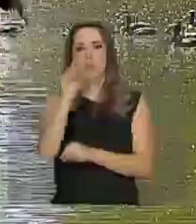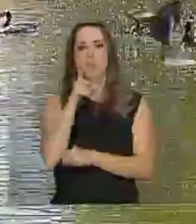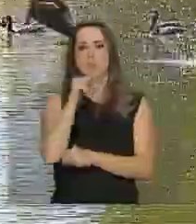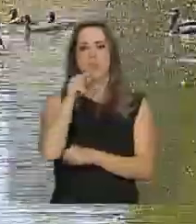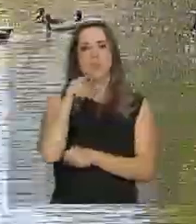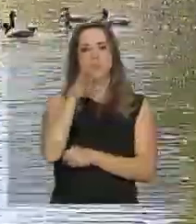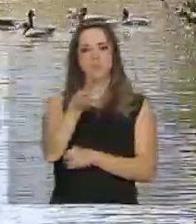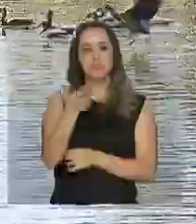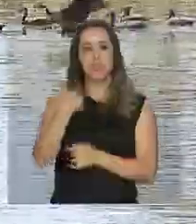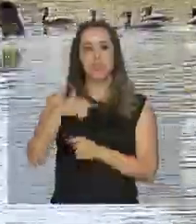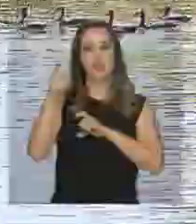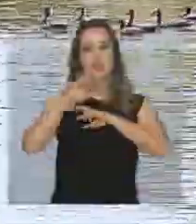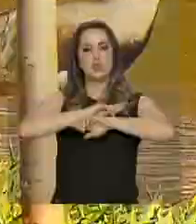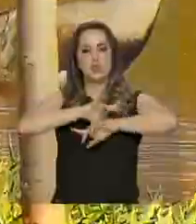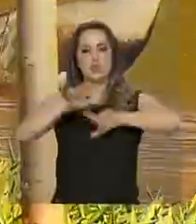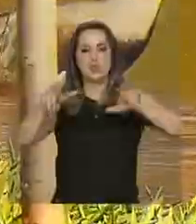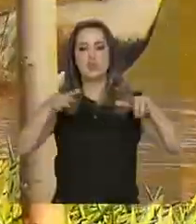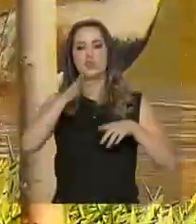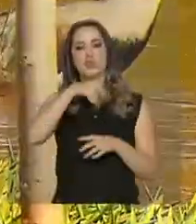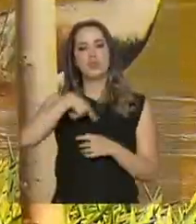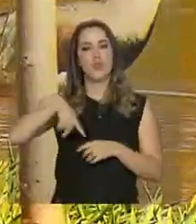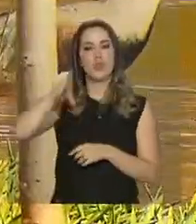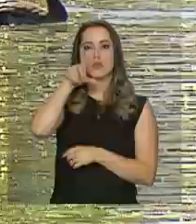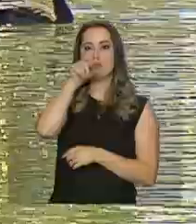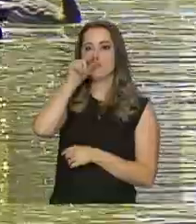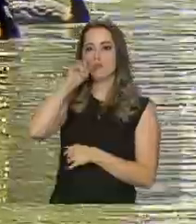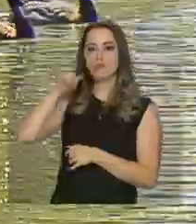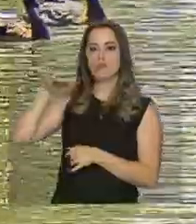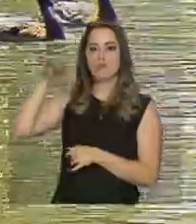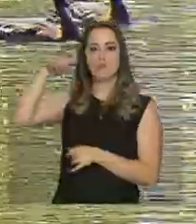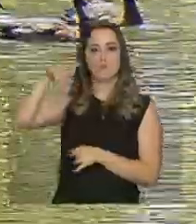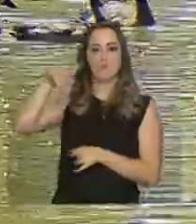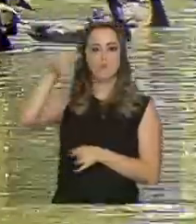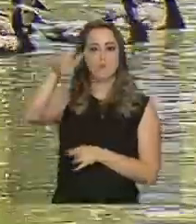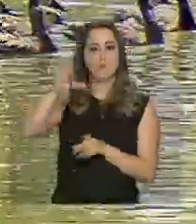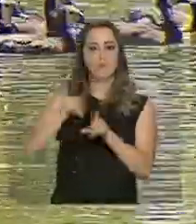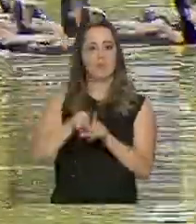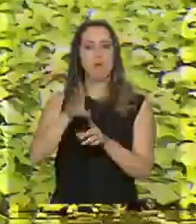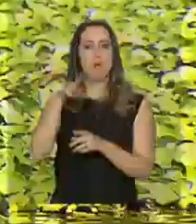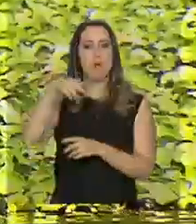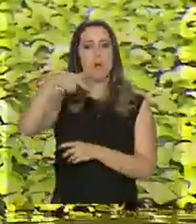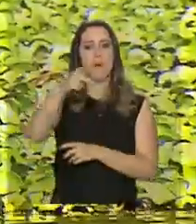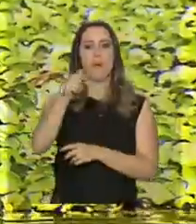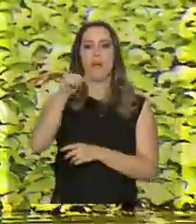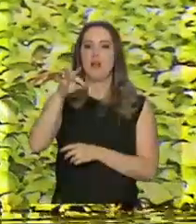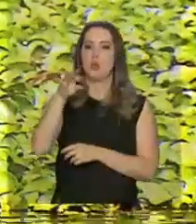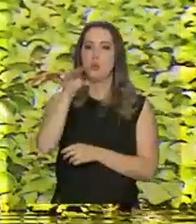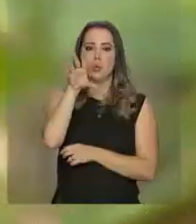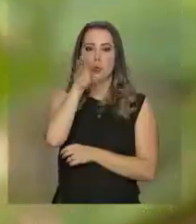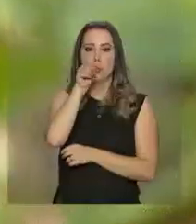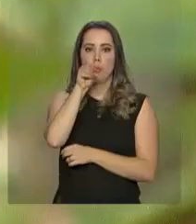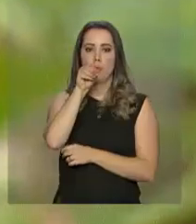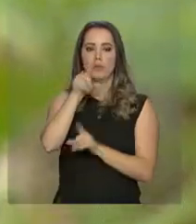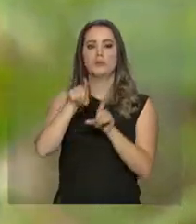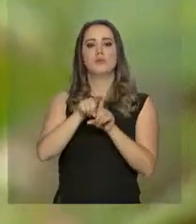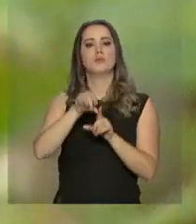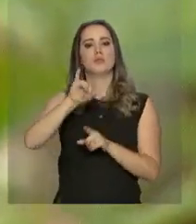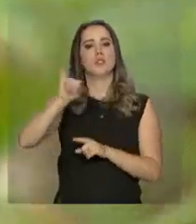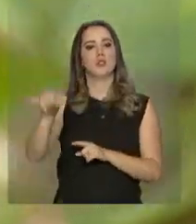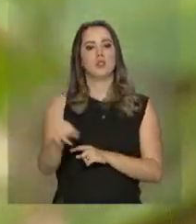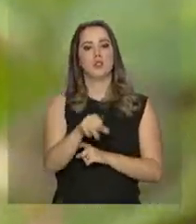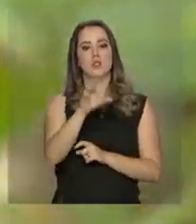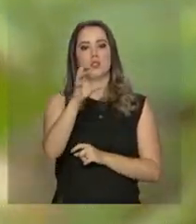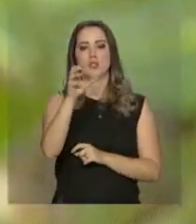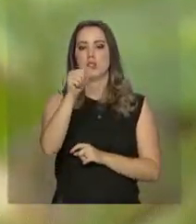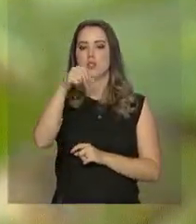área atraiu uma grande variedade de aves silvestres, como patos selvagens e jaçanãs. O responsável por